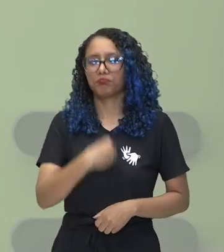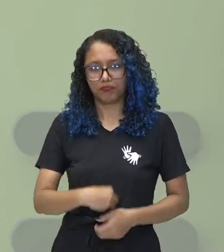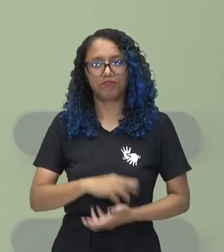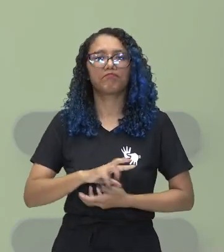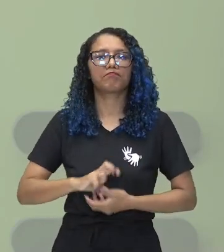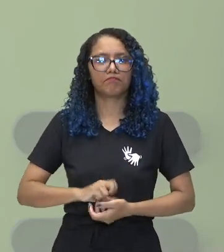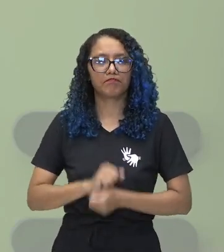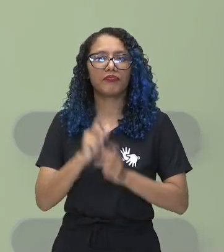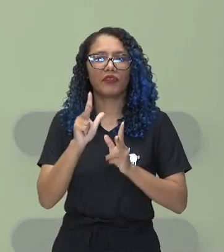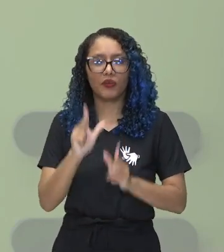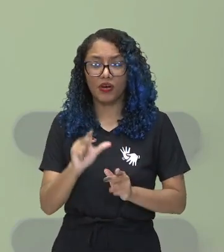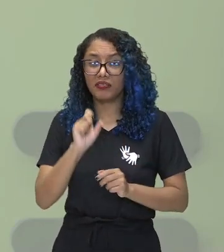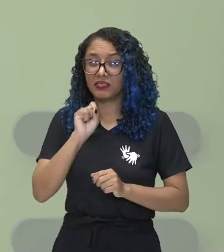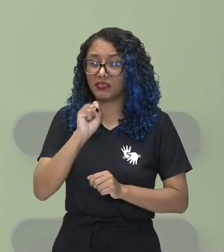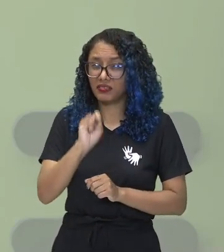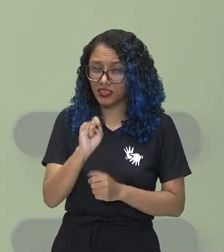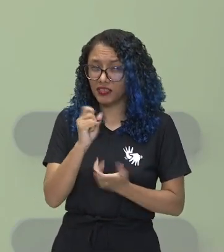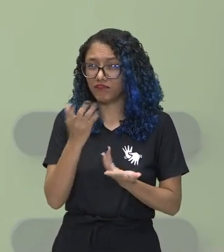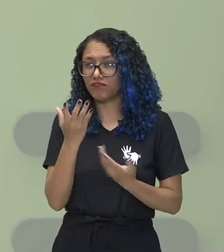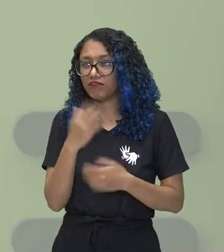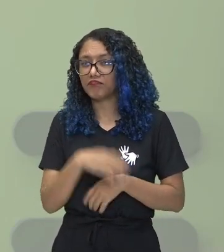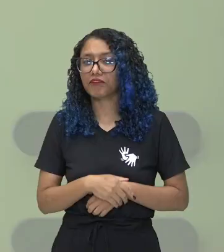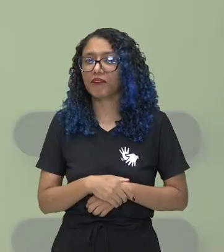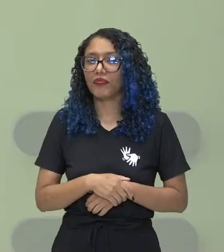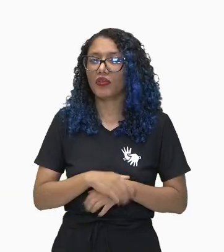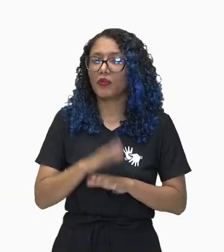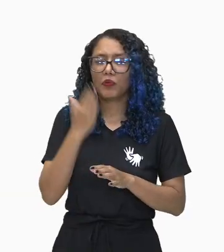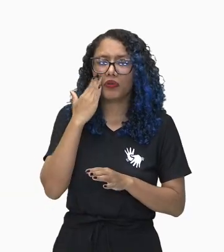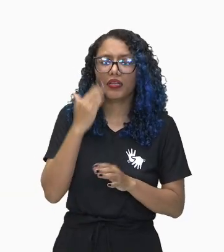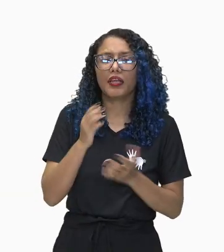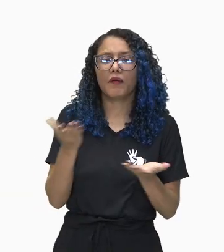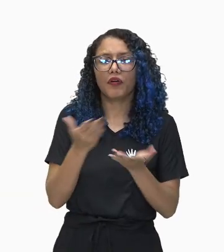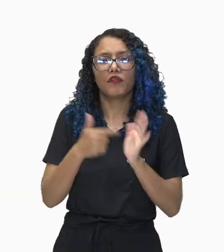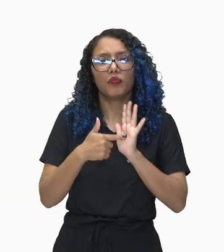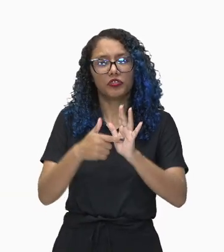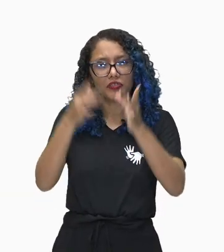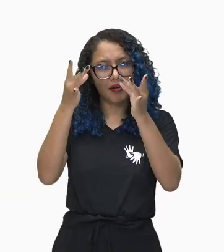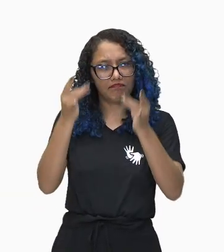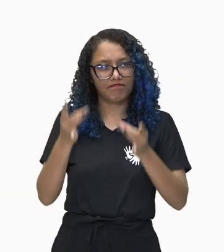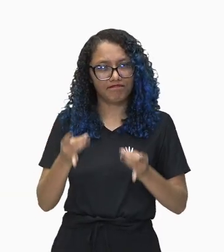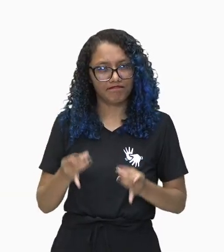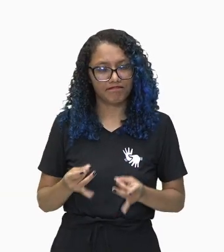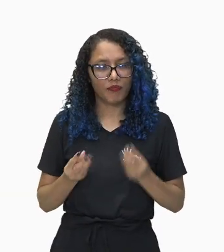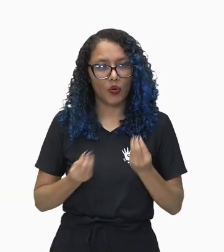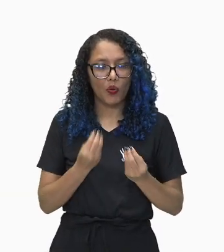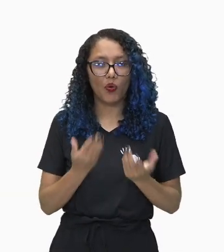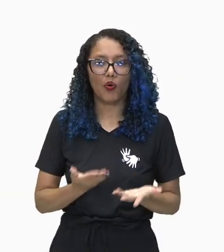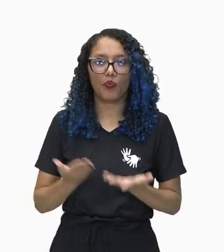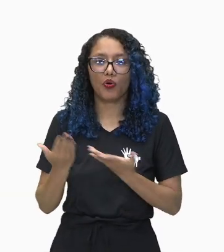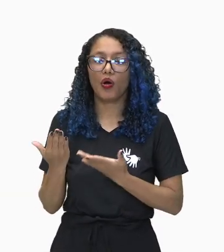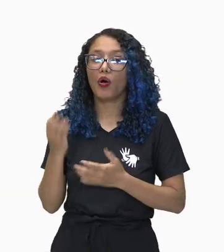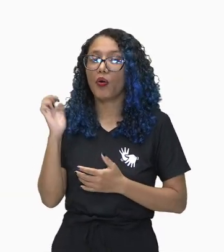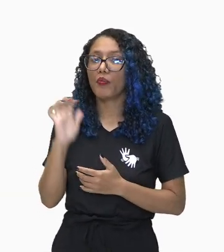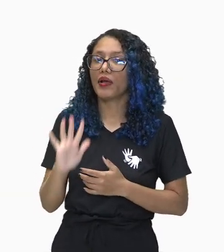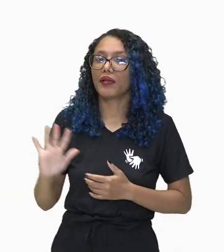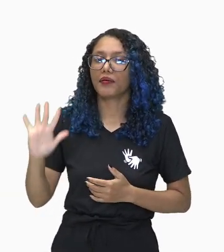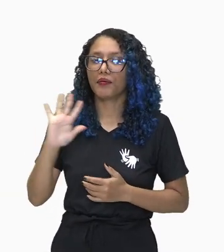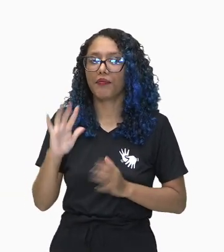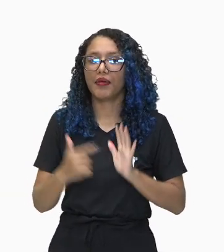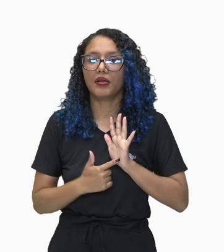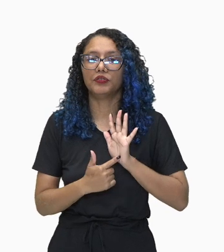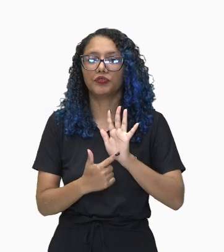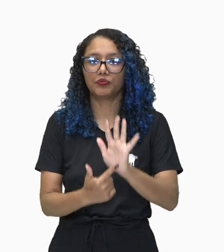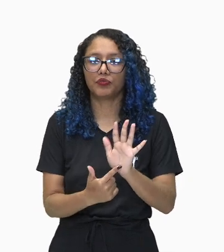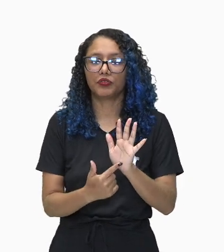acompanhar, a gente vai ver esse passo a passo na nossa aula agora. Apresento a vocês um esquema didático bem simplesinho para falar